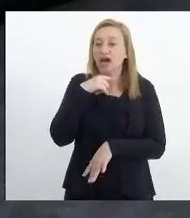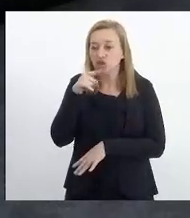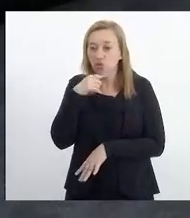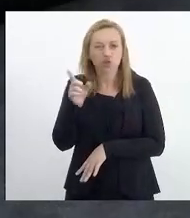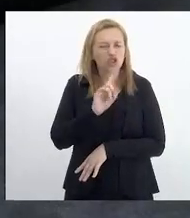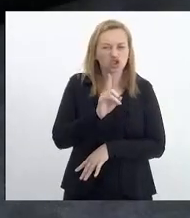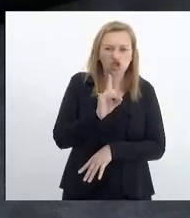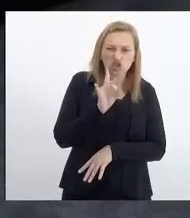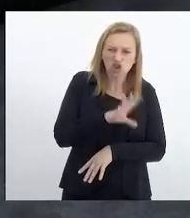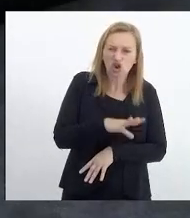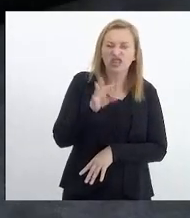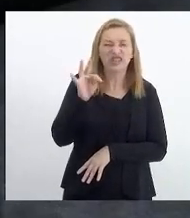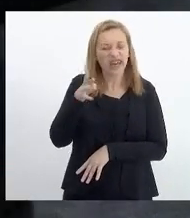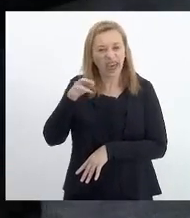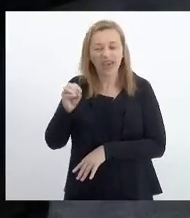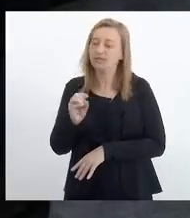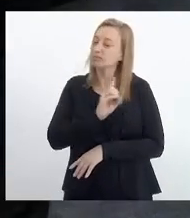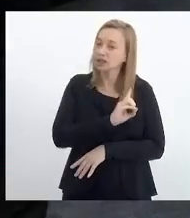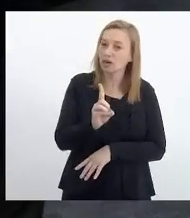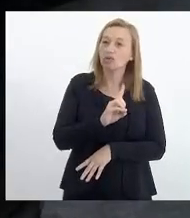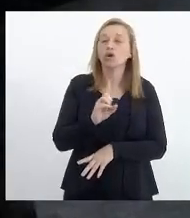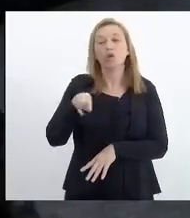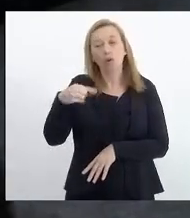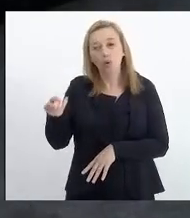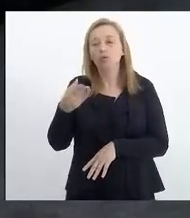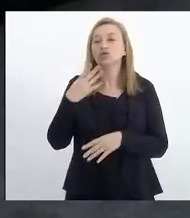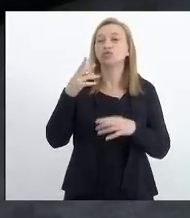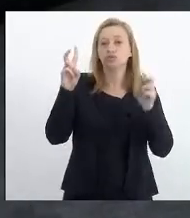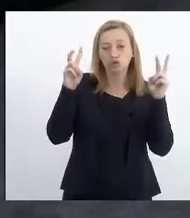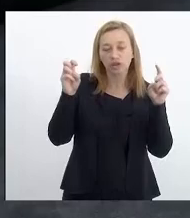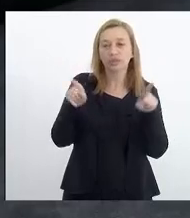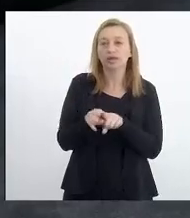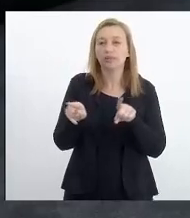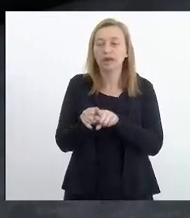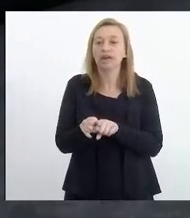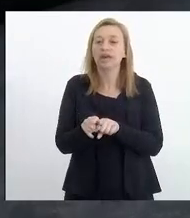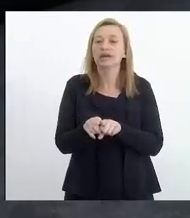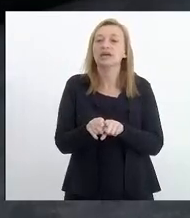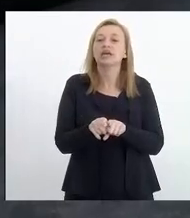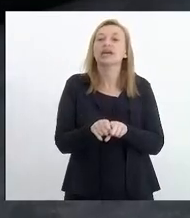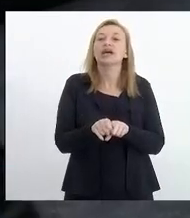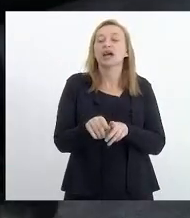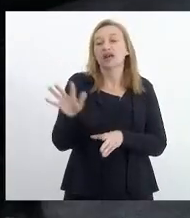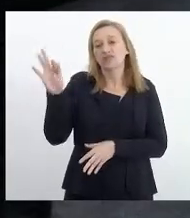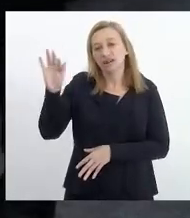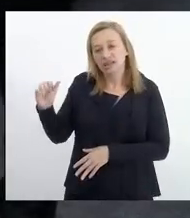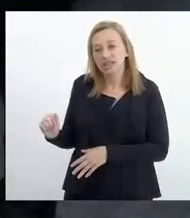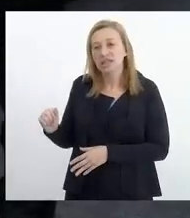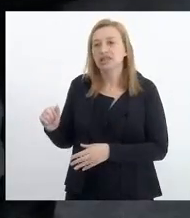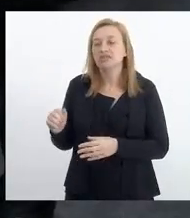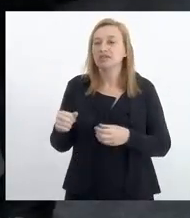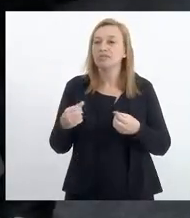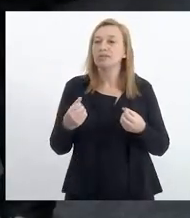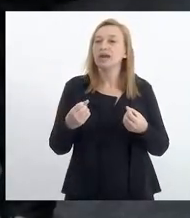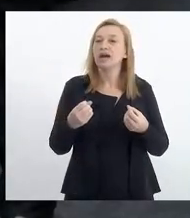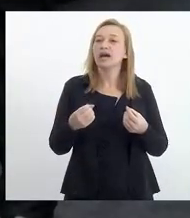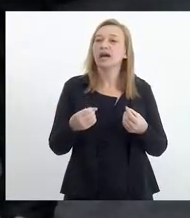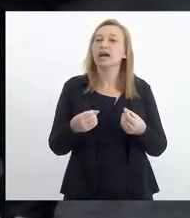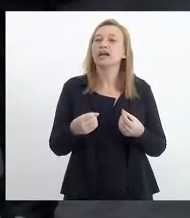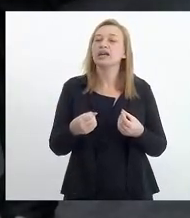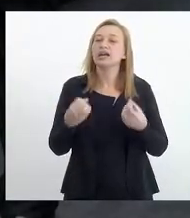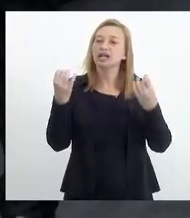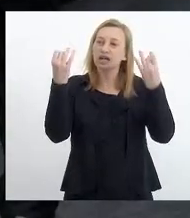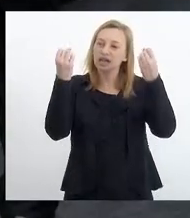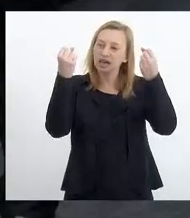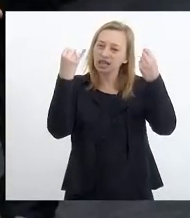triênio. O tema foi, é isso que eu comecei a dizer, o tema publicado foi sobre triênio, mas a Fazenda vem para fazer uma longa apresentação